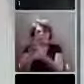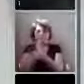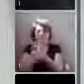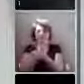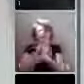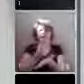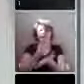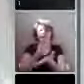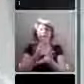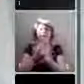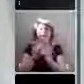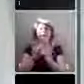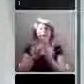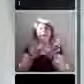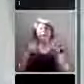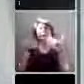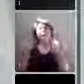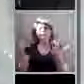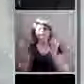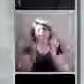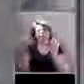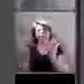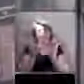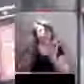você a cita como Bavilacqua.